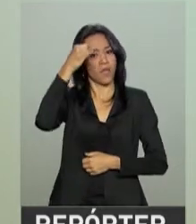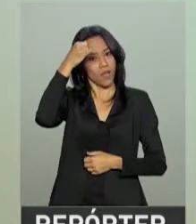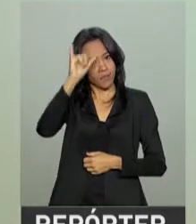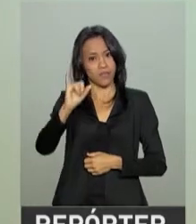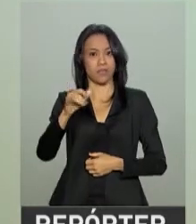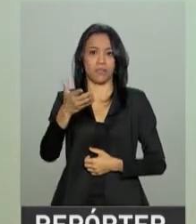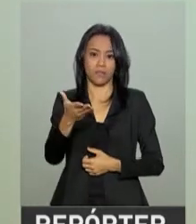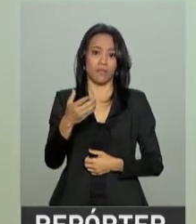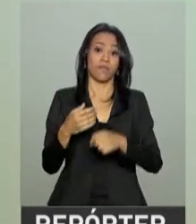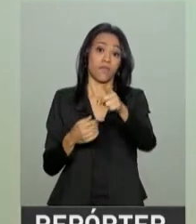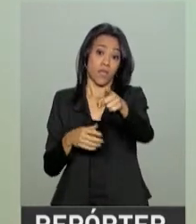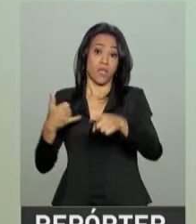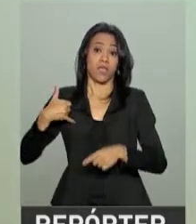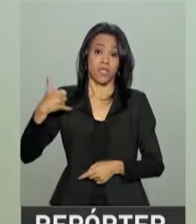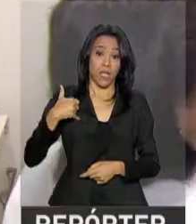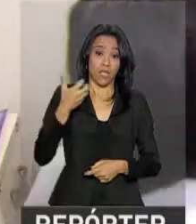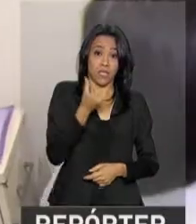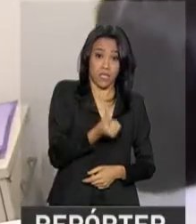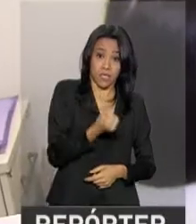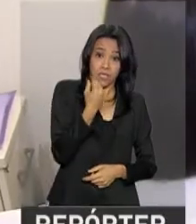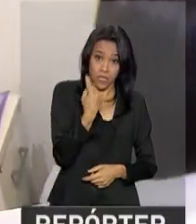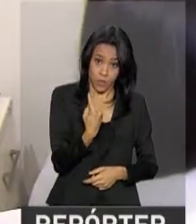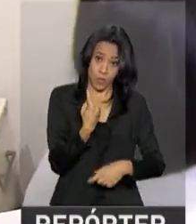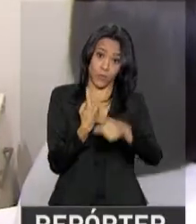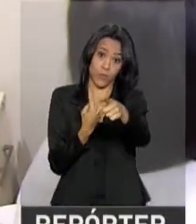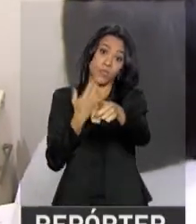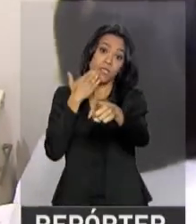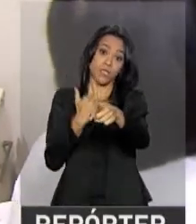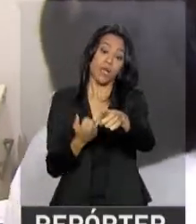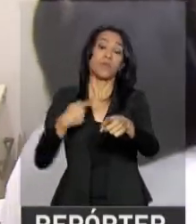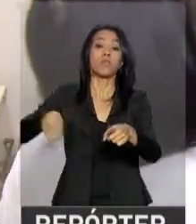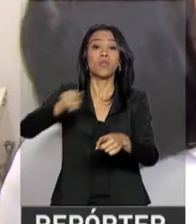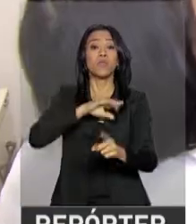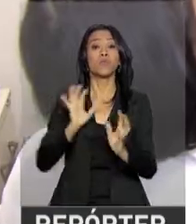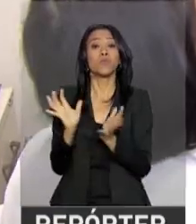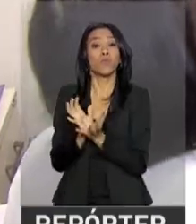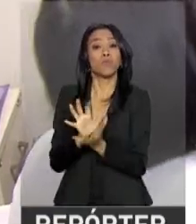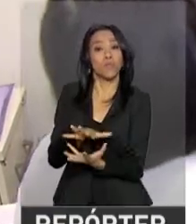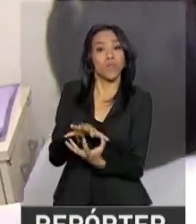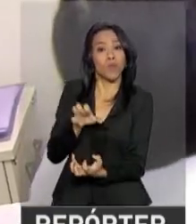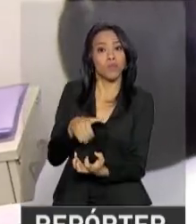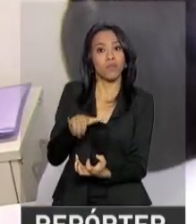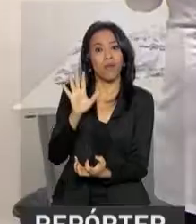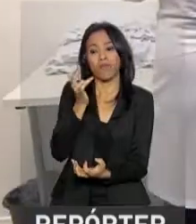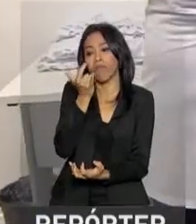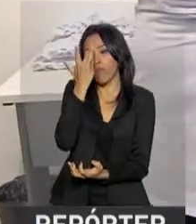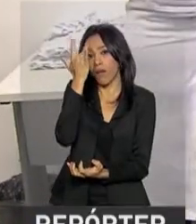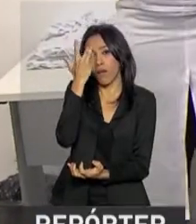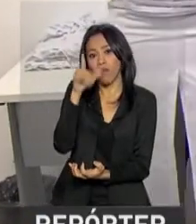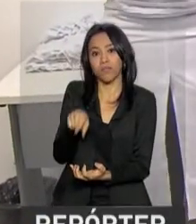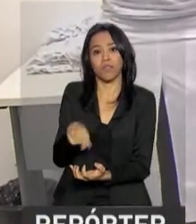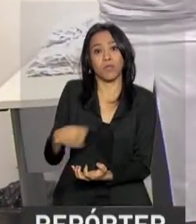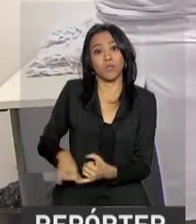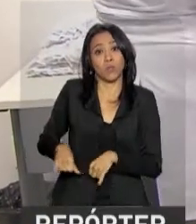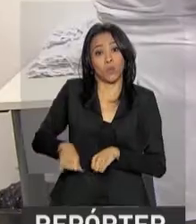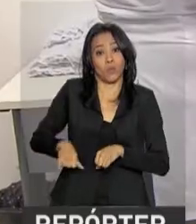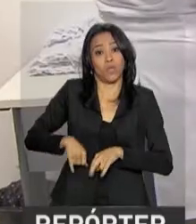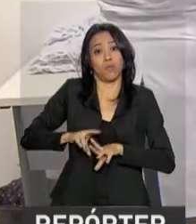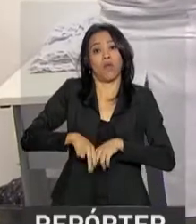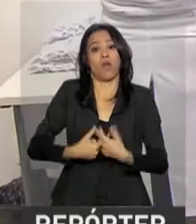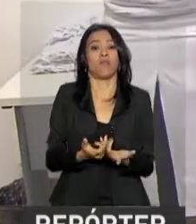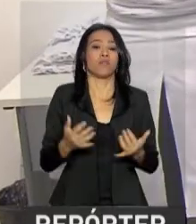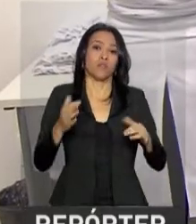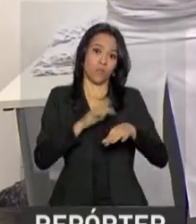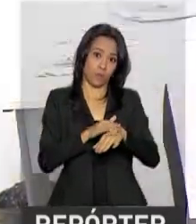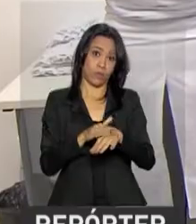walter aos 61 anos eles sabem que os idosos estão mais propícios a sofrer complicações pela doença e